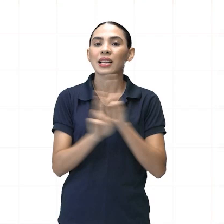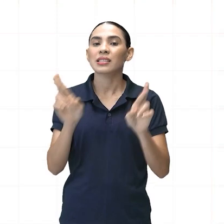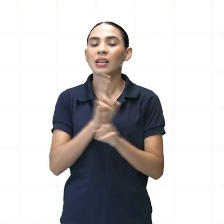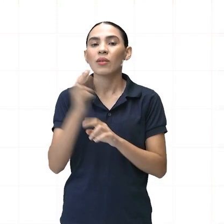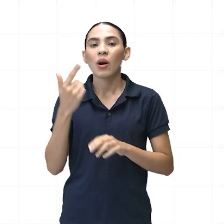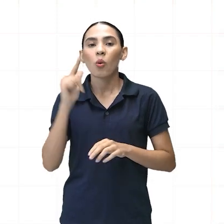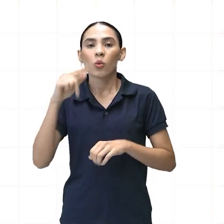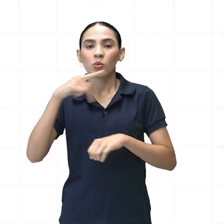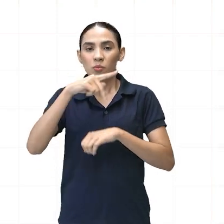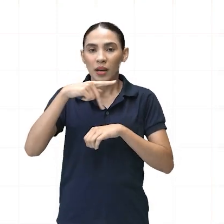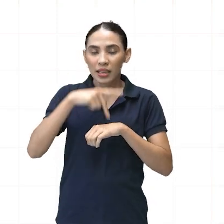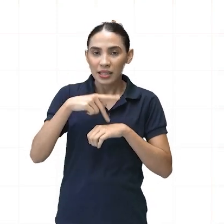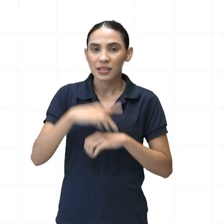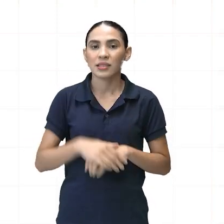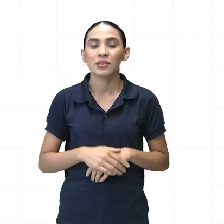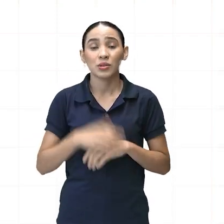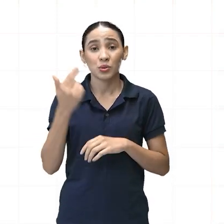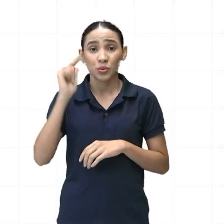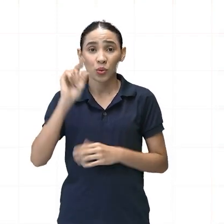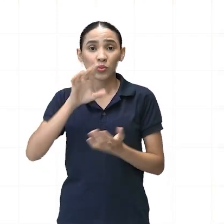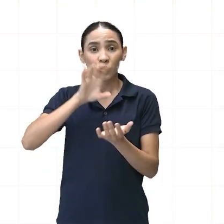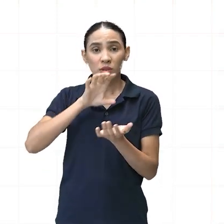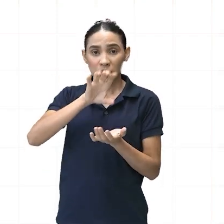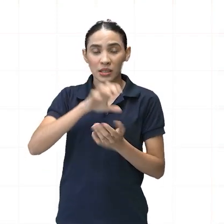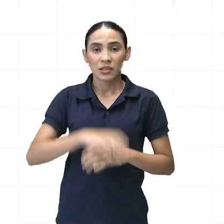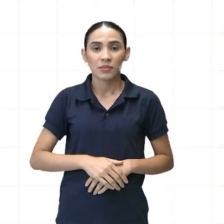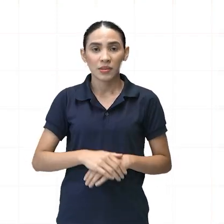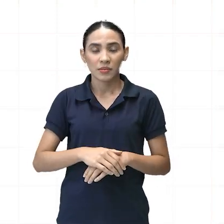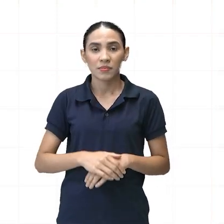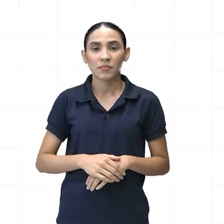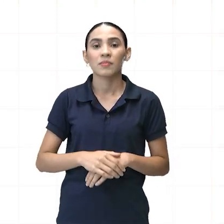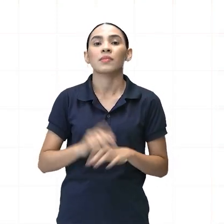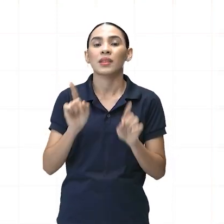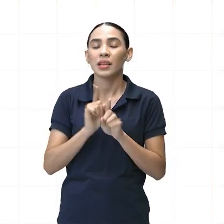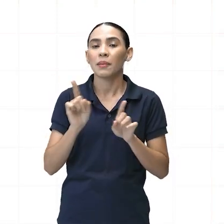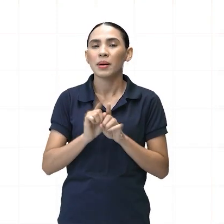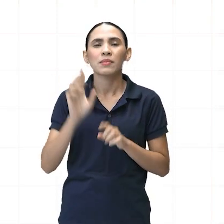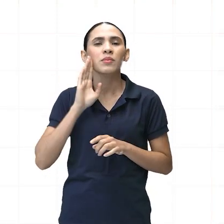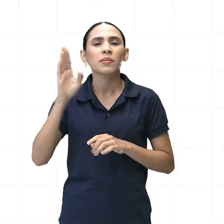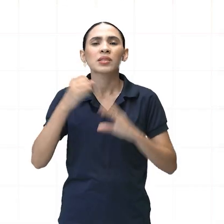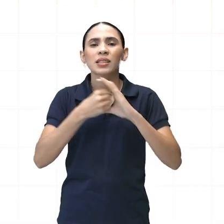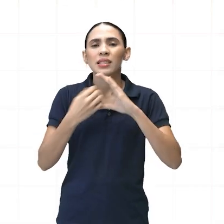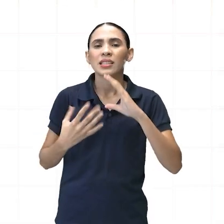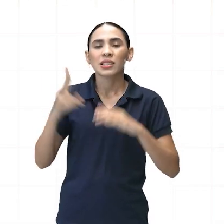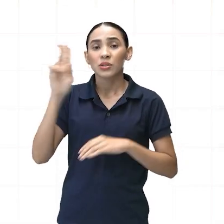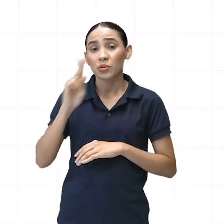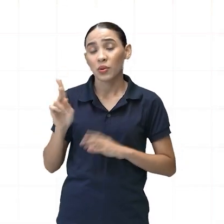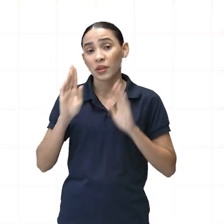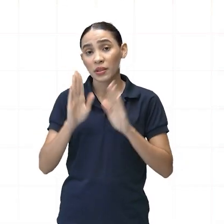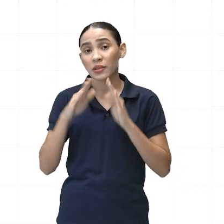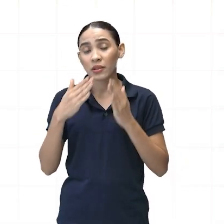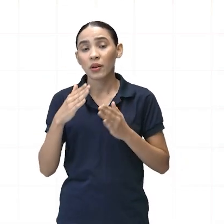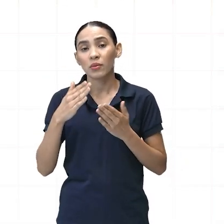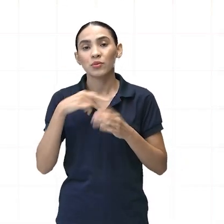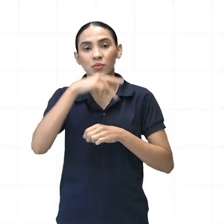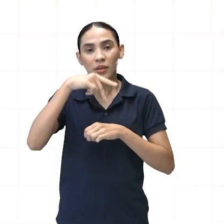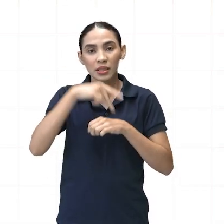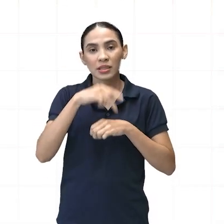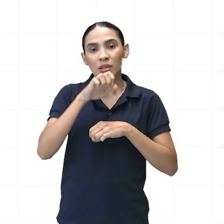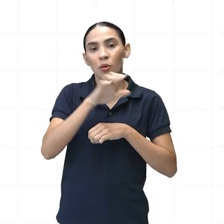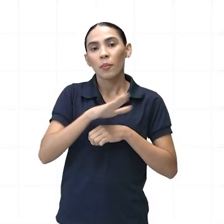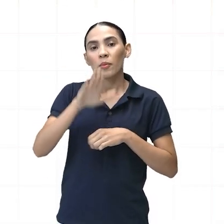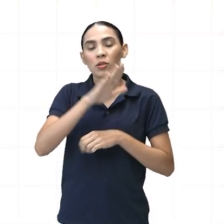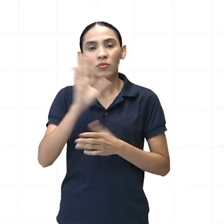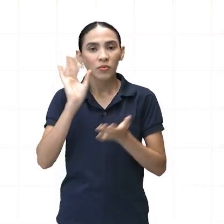a outros países de outros continentes, até pelo fator histórico, tá? Então, os países europeus, eles acabam